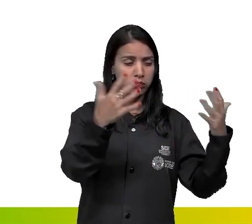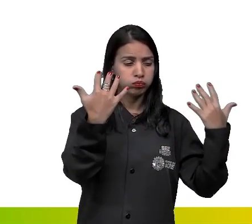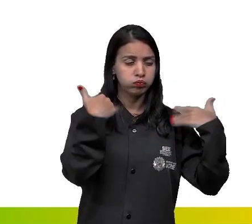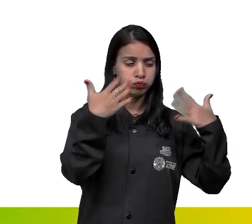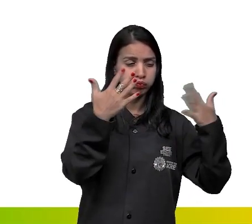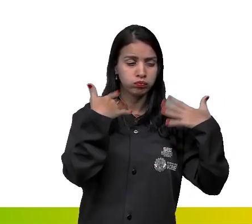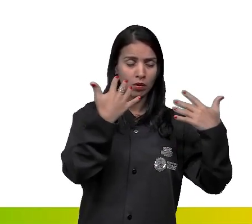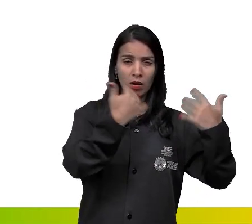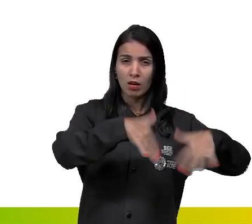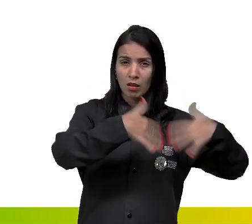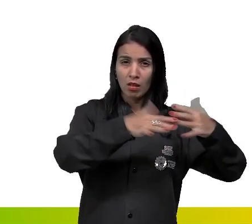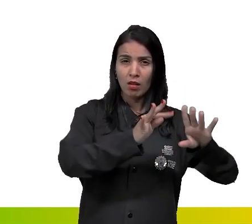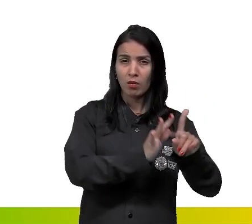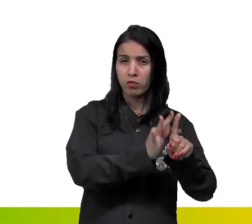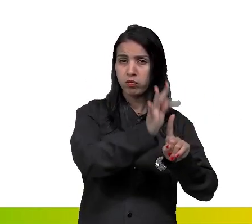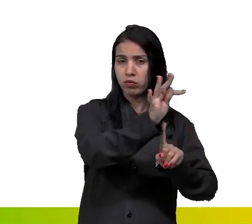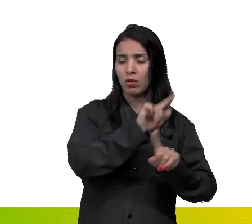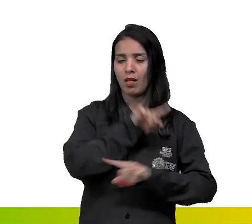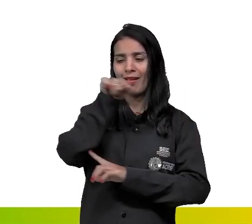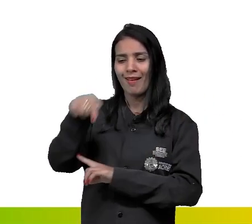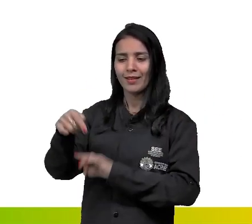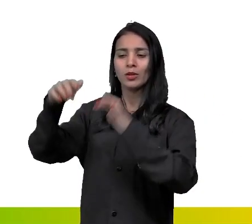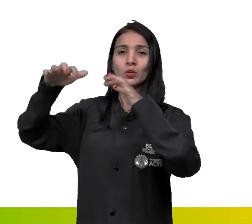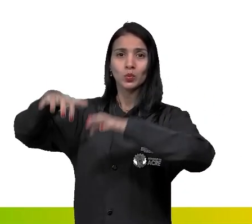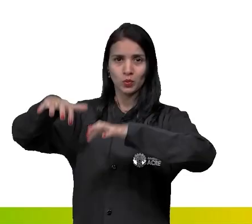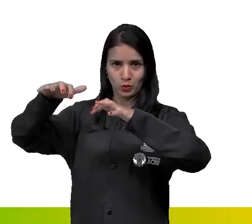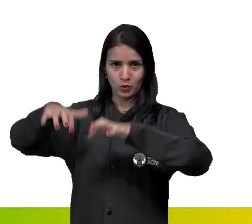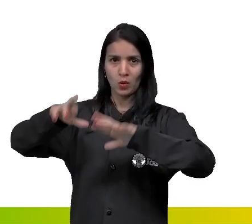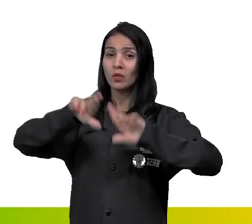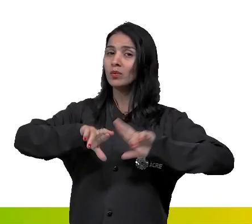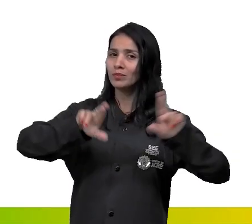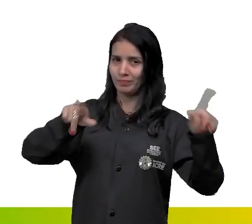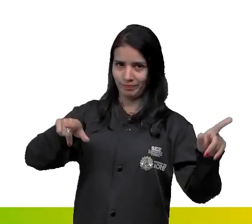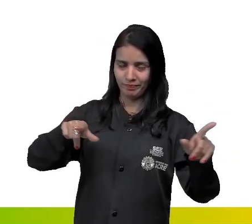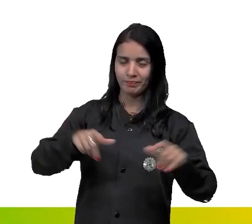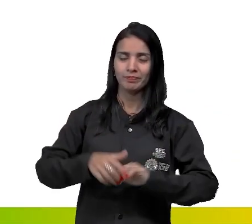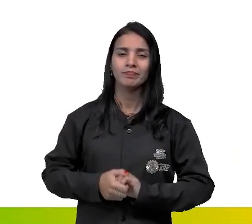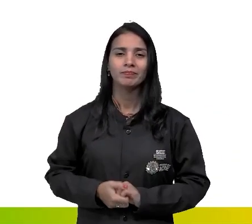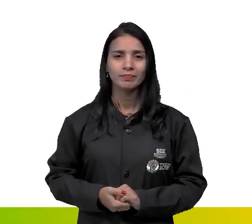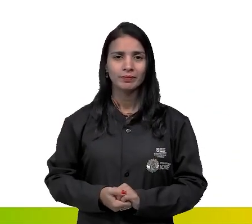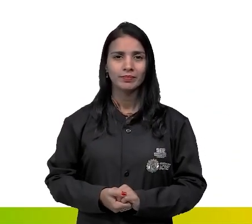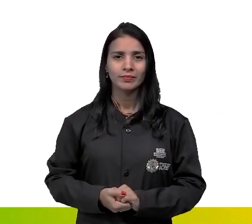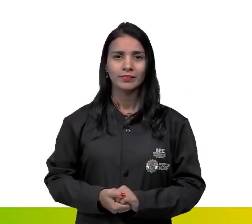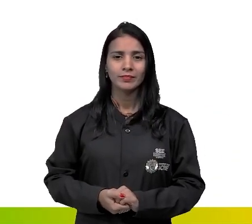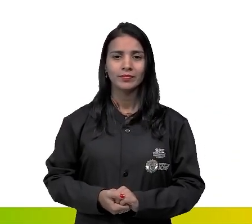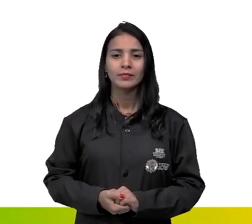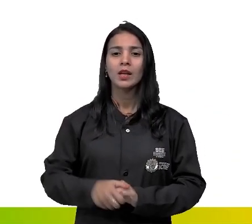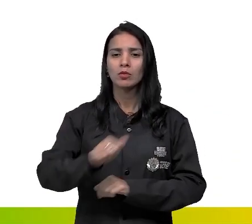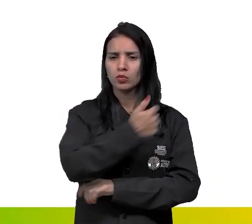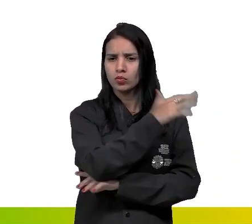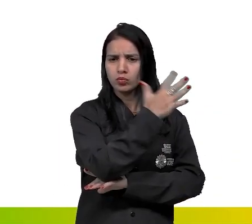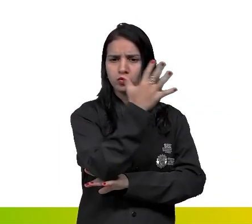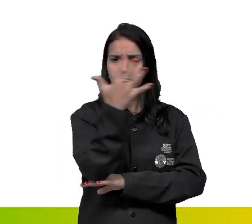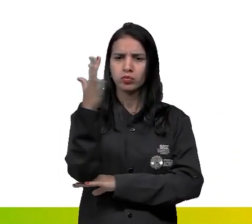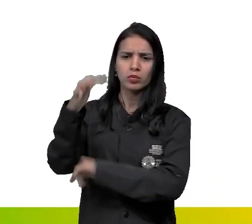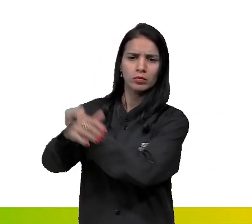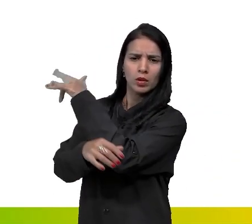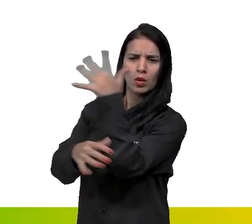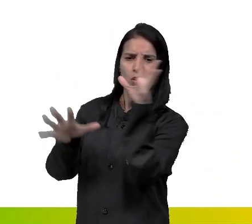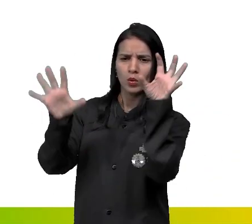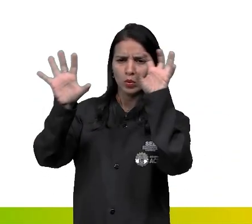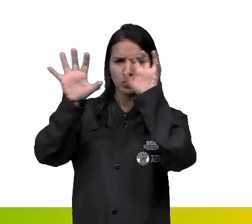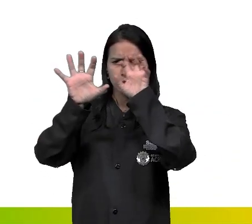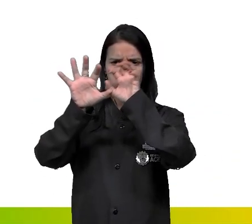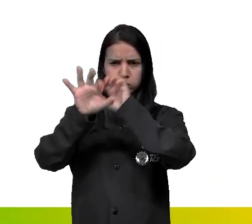seco quando a gente fala em quantidade de chuvas, ok? A vegetação, a gente tem uma floresta densa e rica